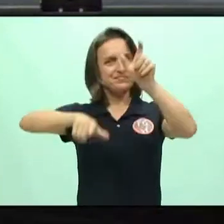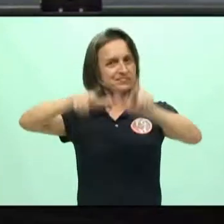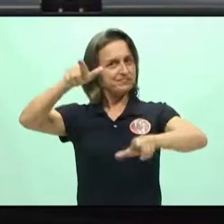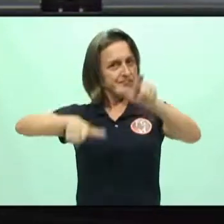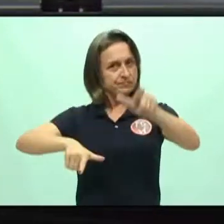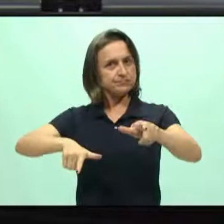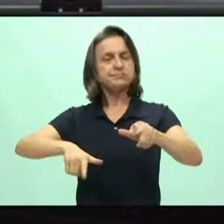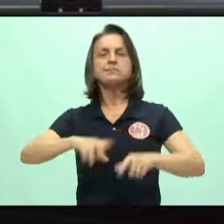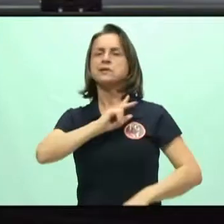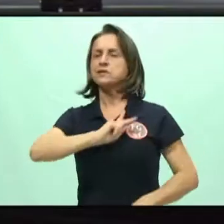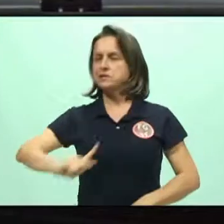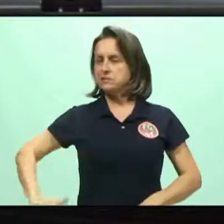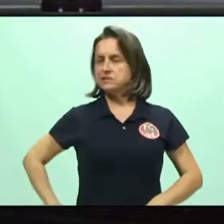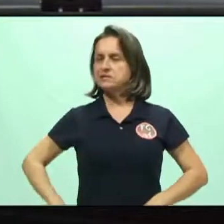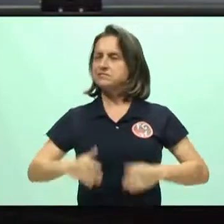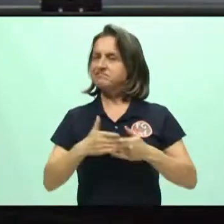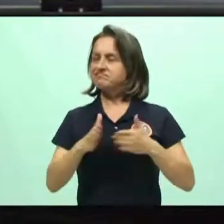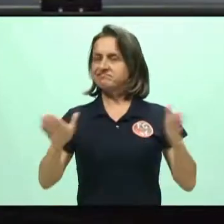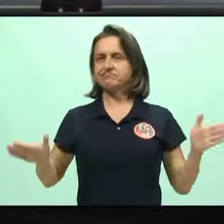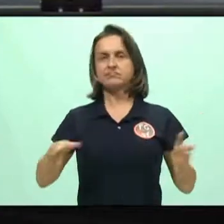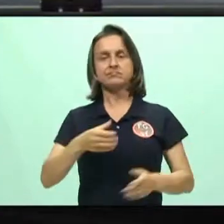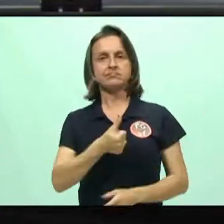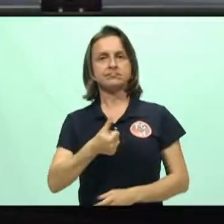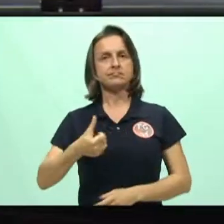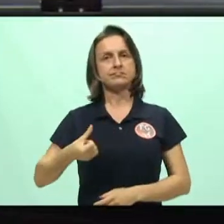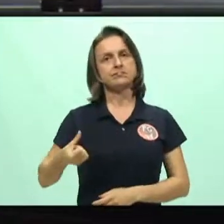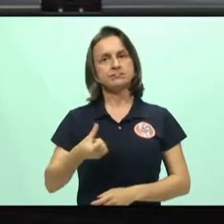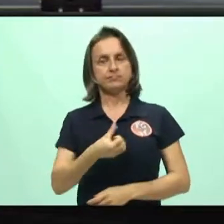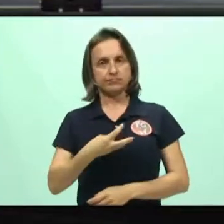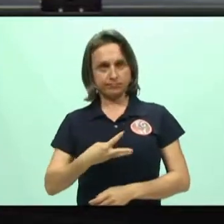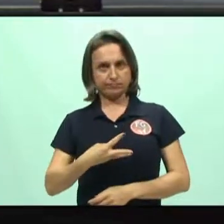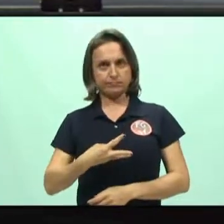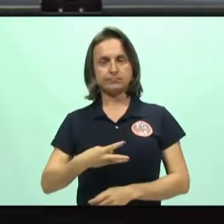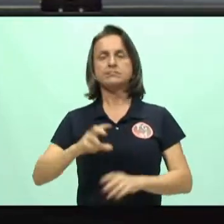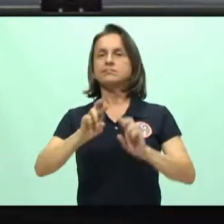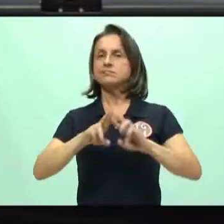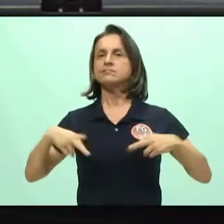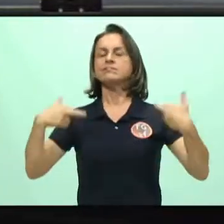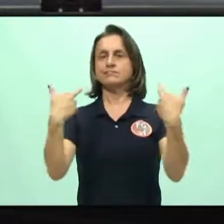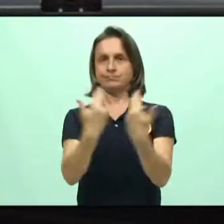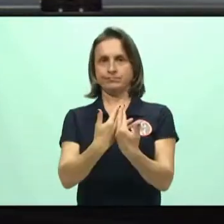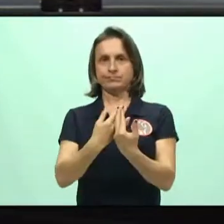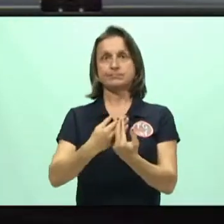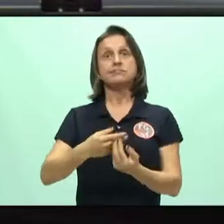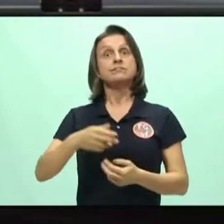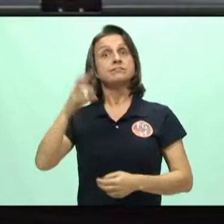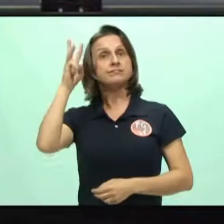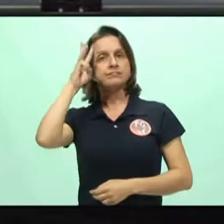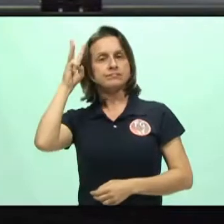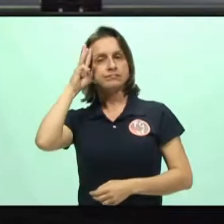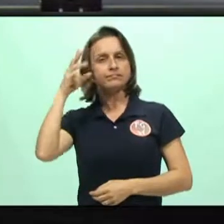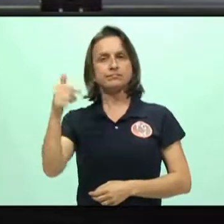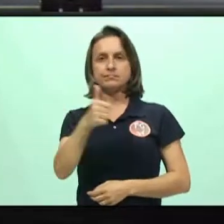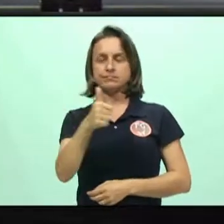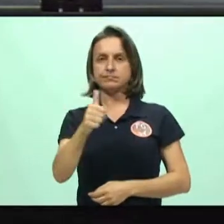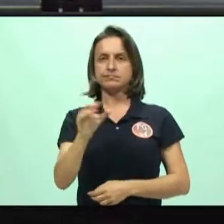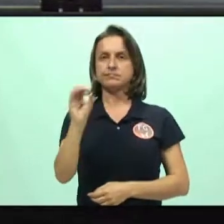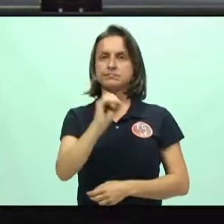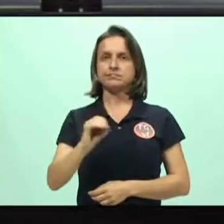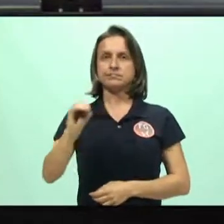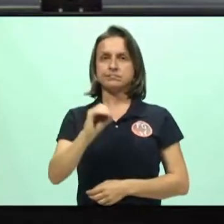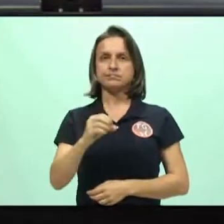presidência declara Beta a sexagésima terceira sessão ordinária nesta terça-feira dia primeiro de outubro de